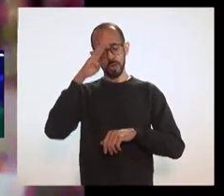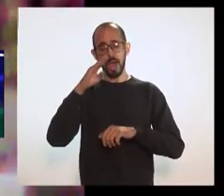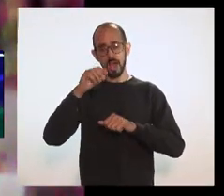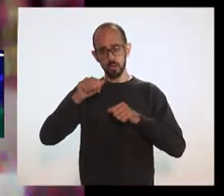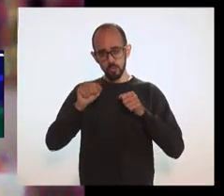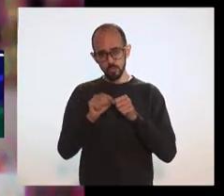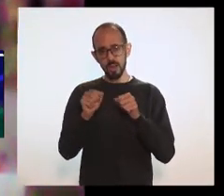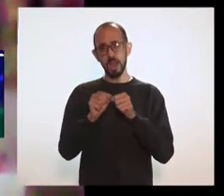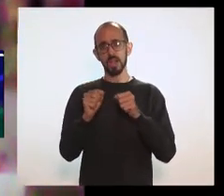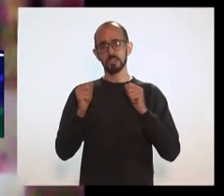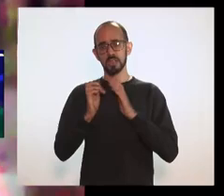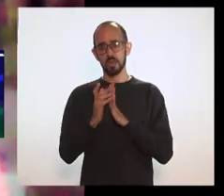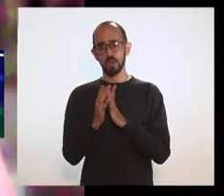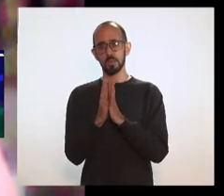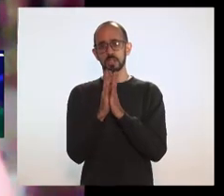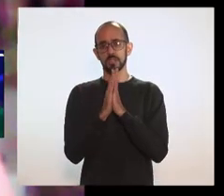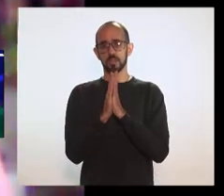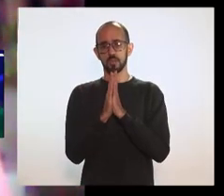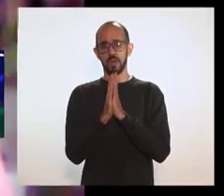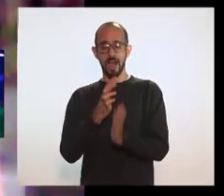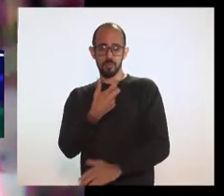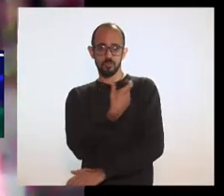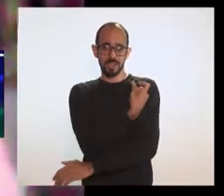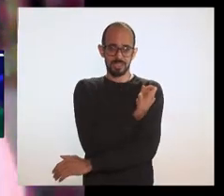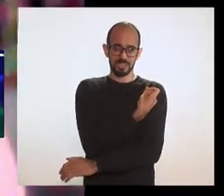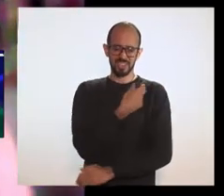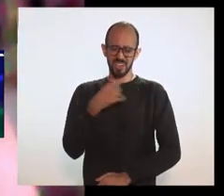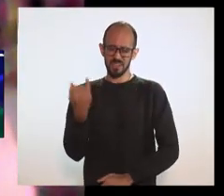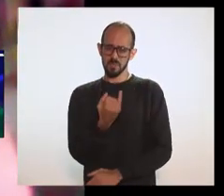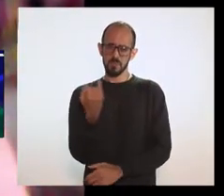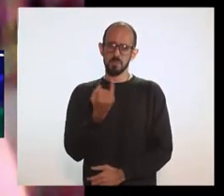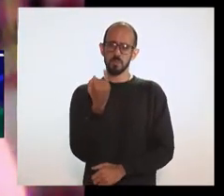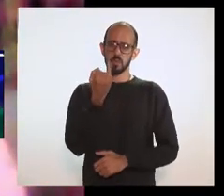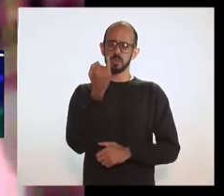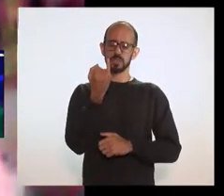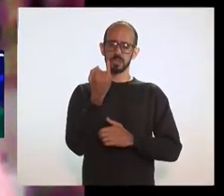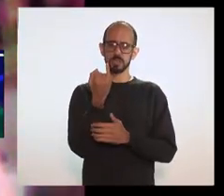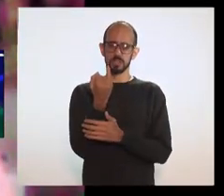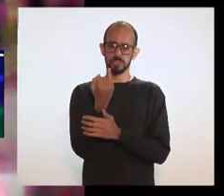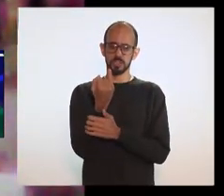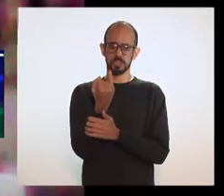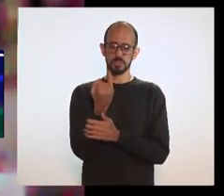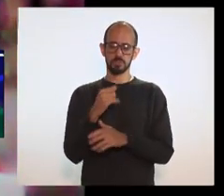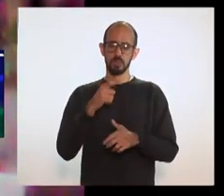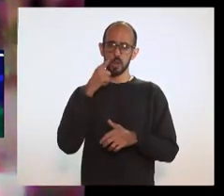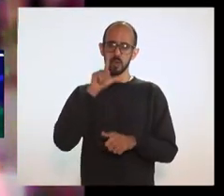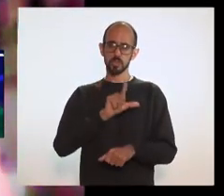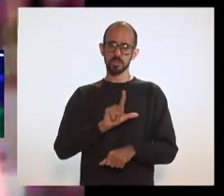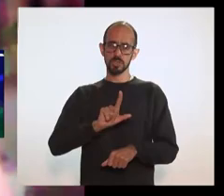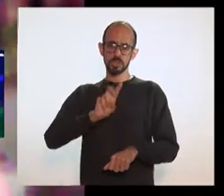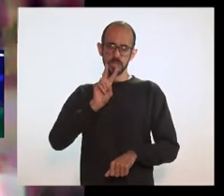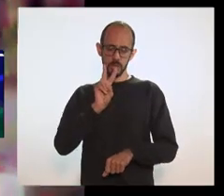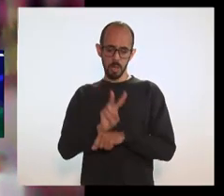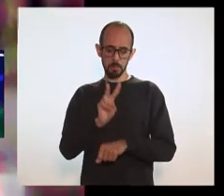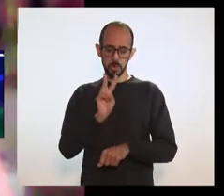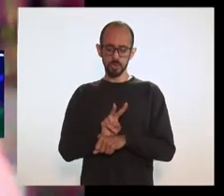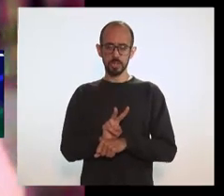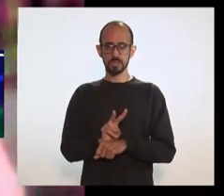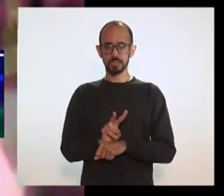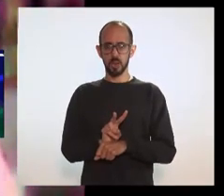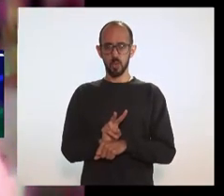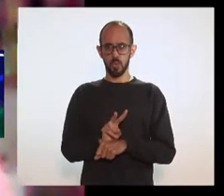aglomerações. A vacina é fundamental para garantir imunidade diante do